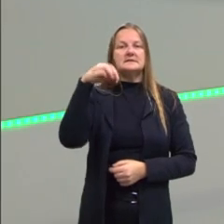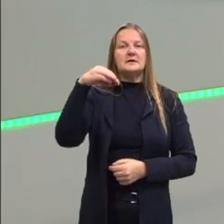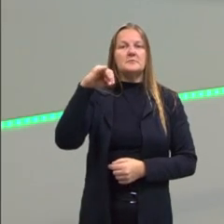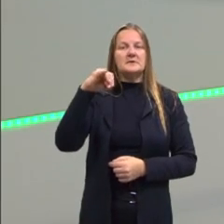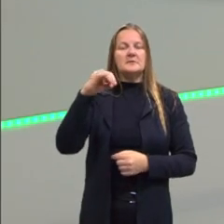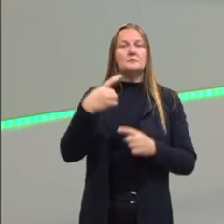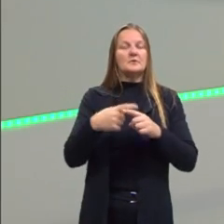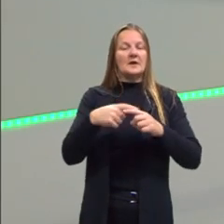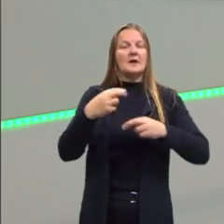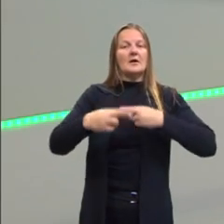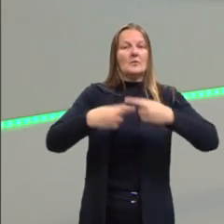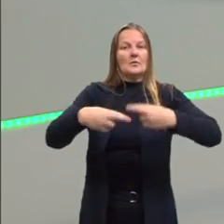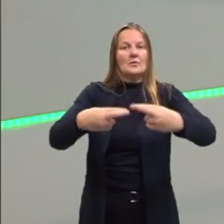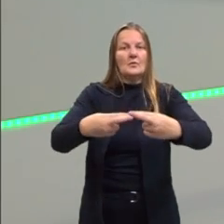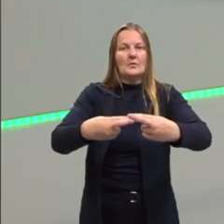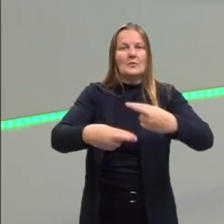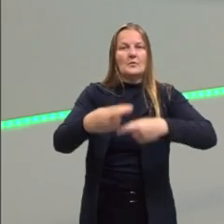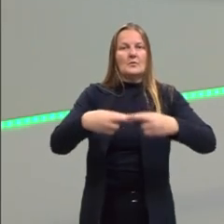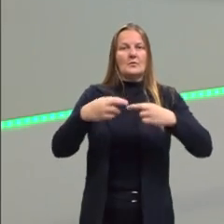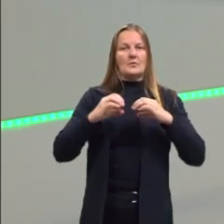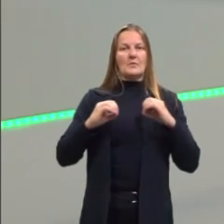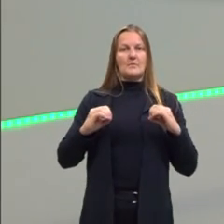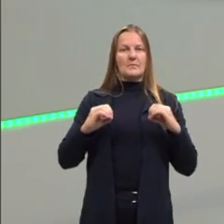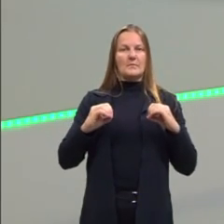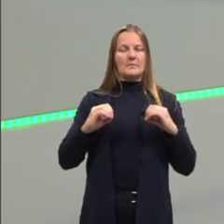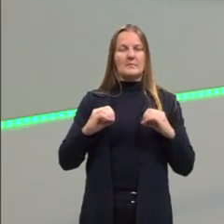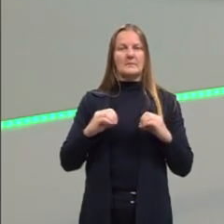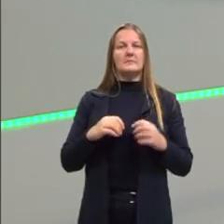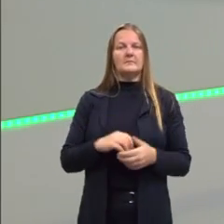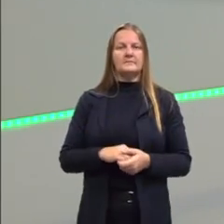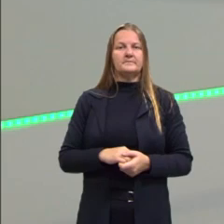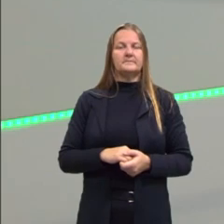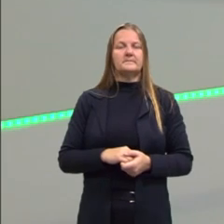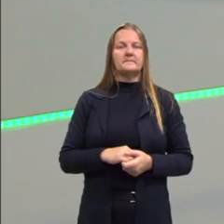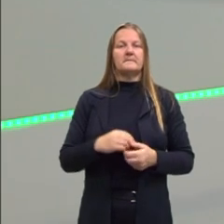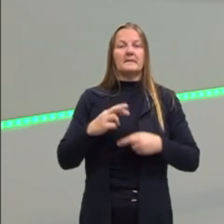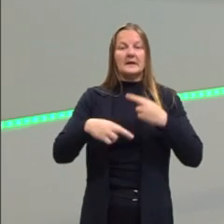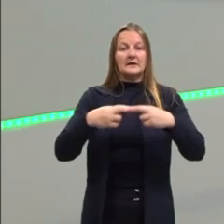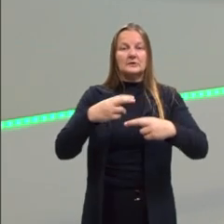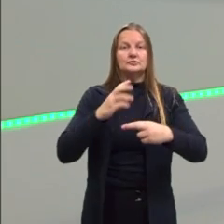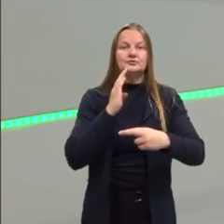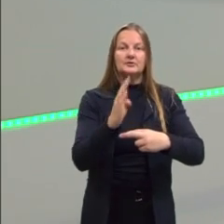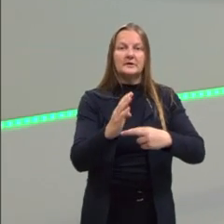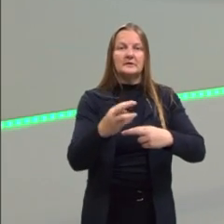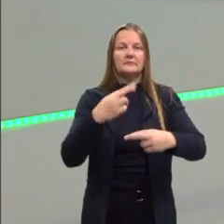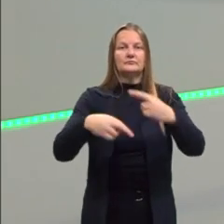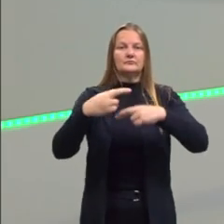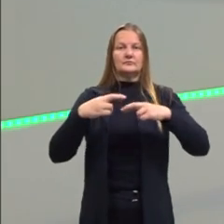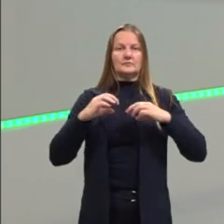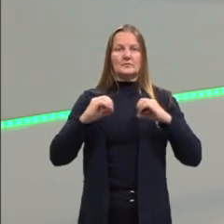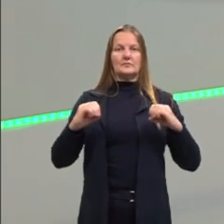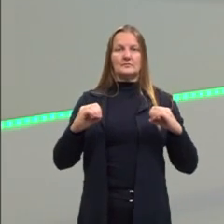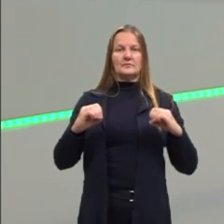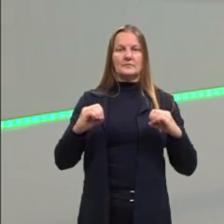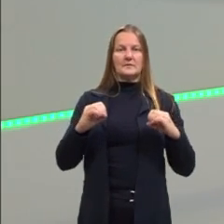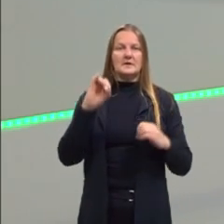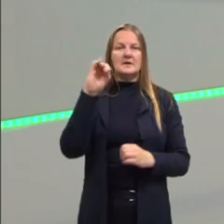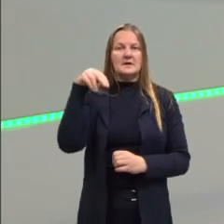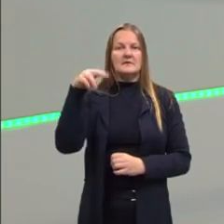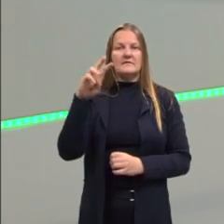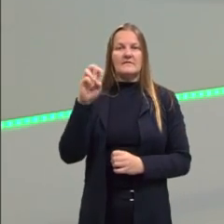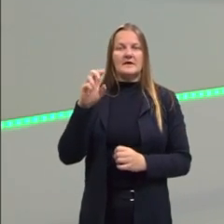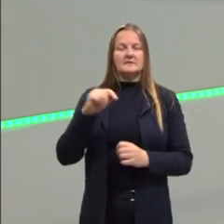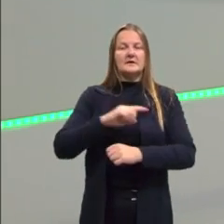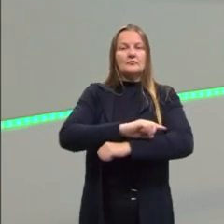reversível que ela vai ambos os lados na direta é inversa e através das leis das velocidades